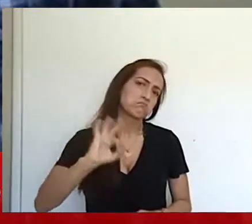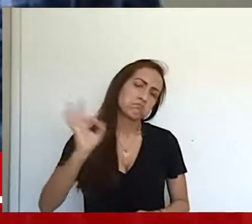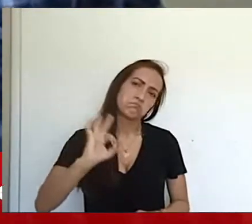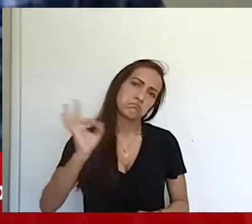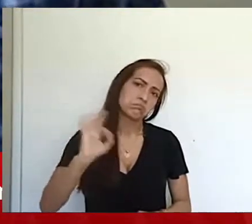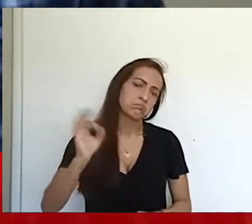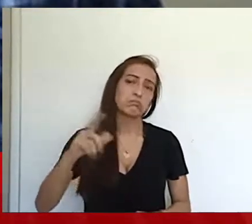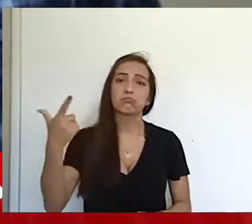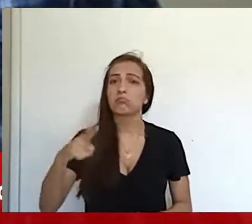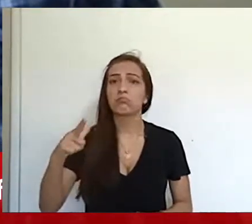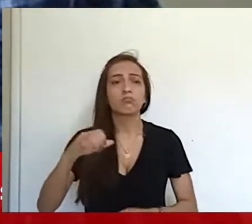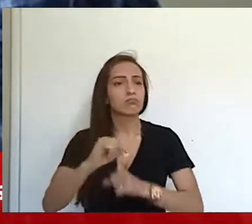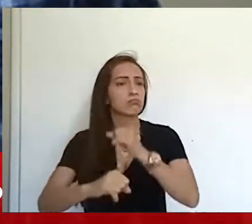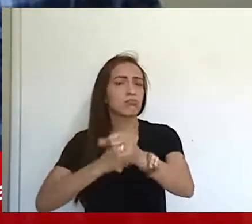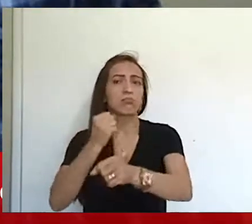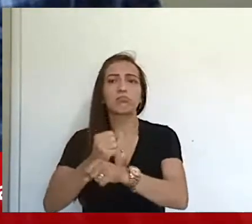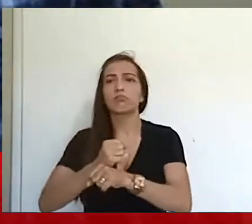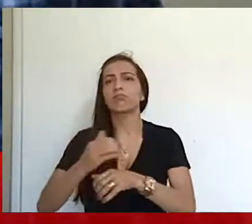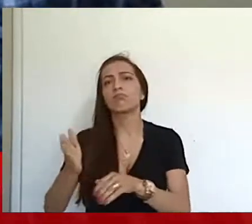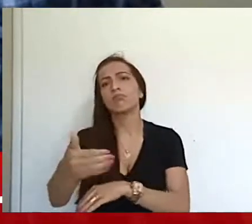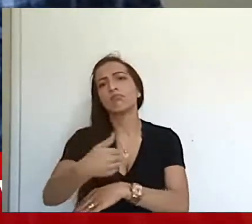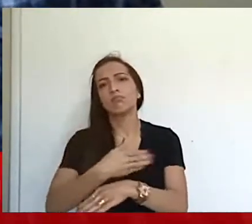bem. Mas como é esse acesso da internet?